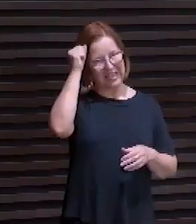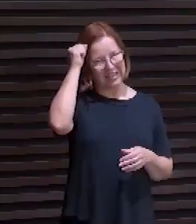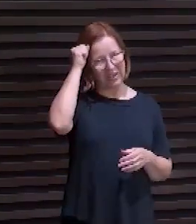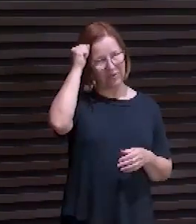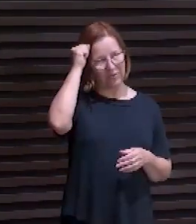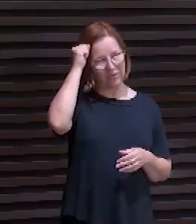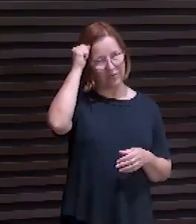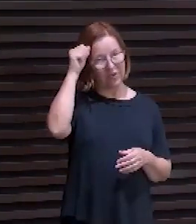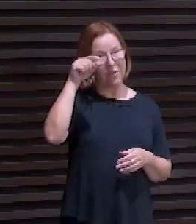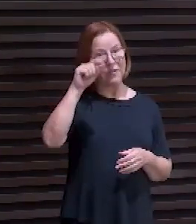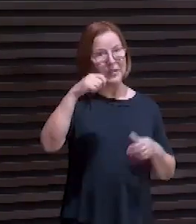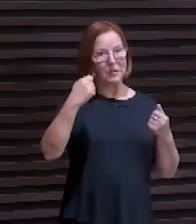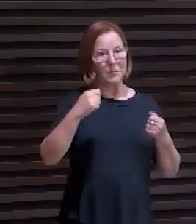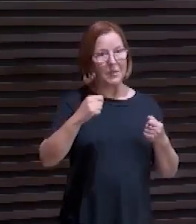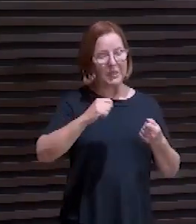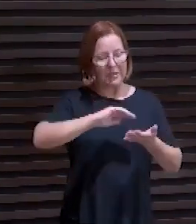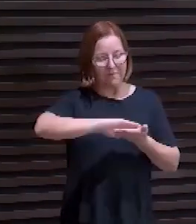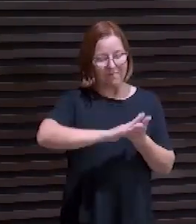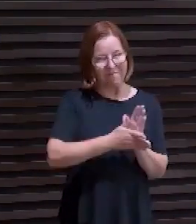ser desmanchado.